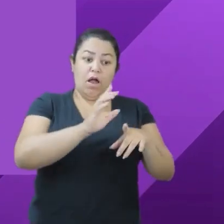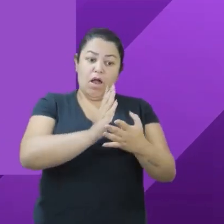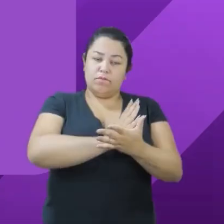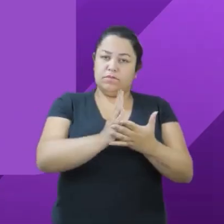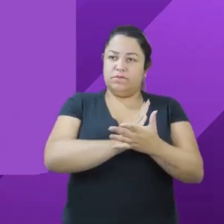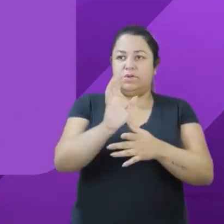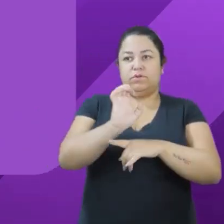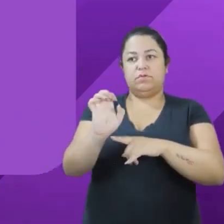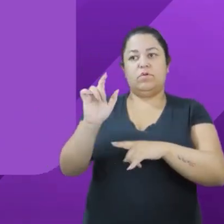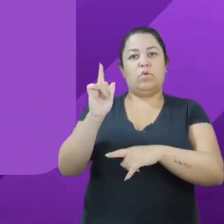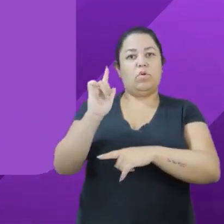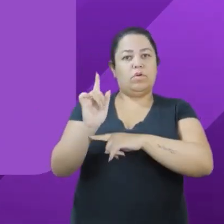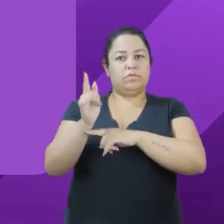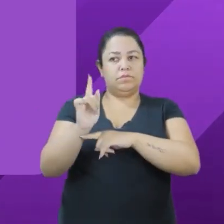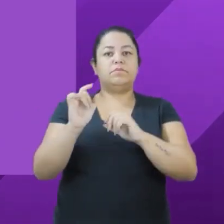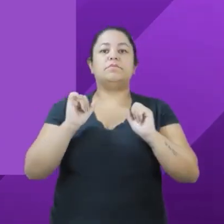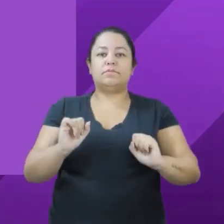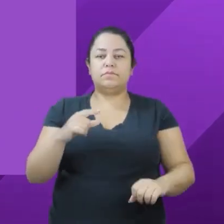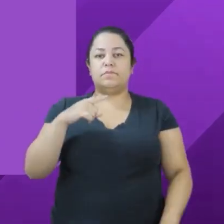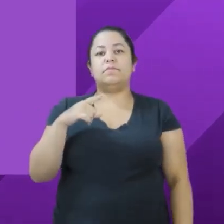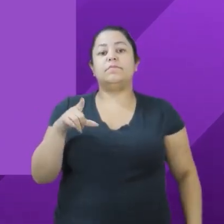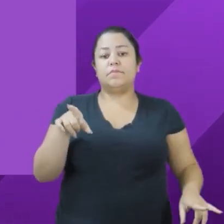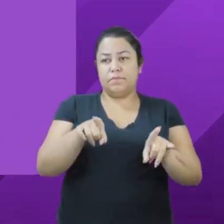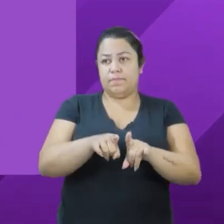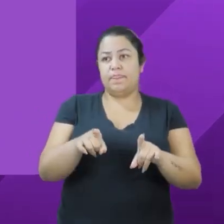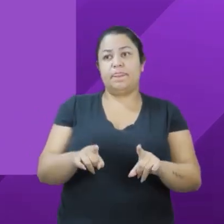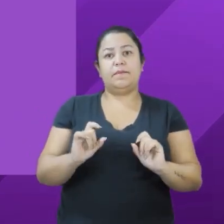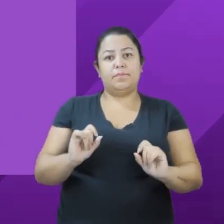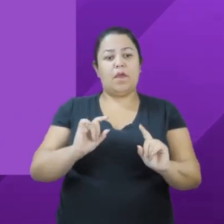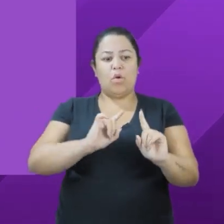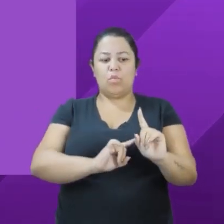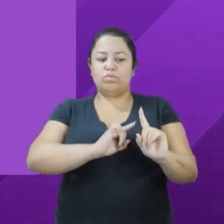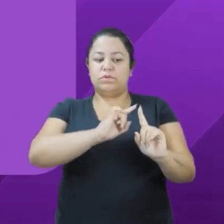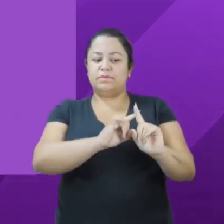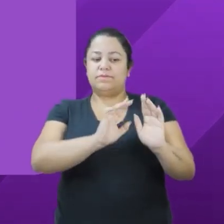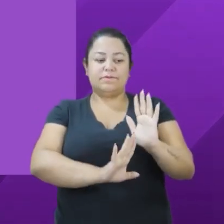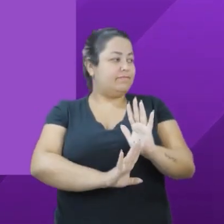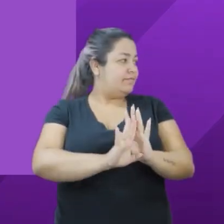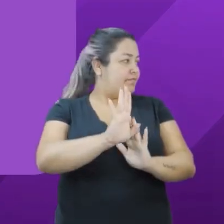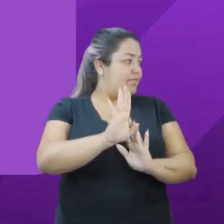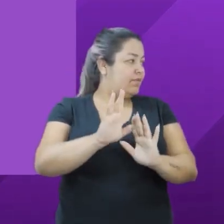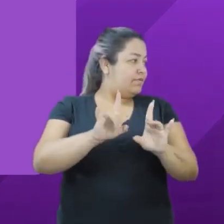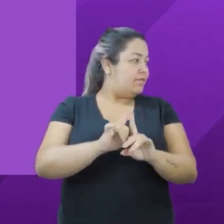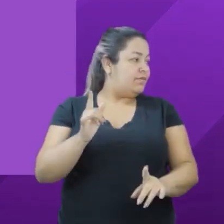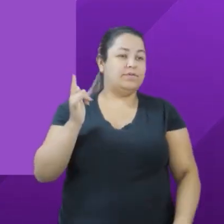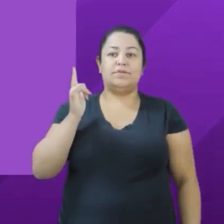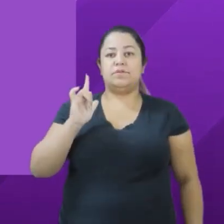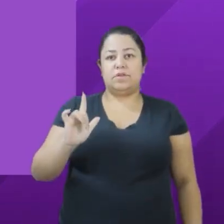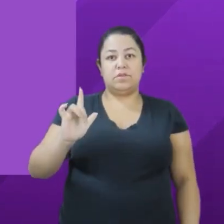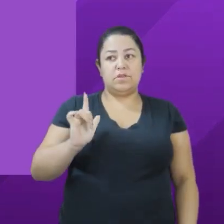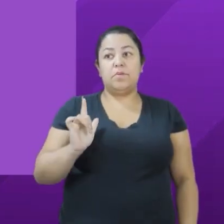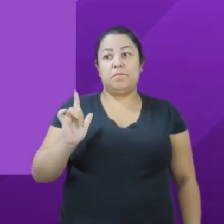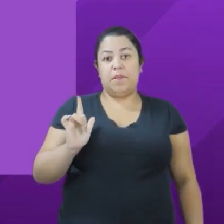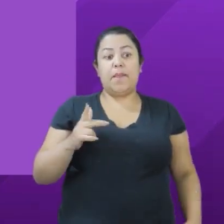como Goiás possa também mostrar um decréscimo desses dados. Mas mesmo mostrando o decréscimo, a